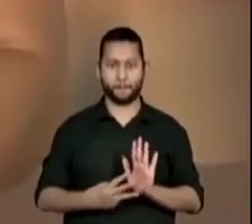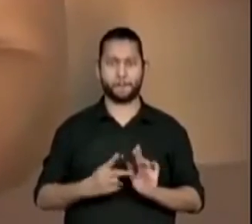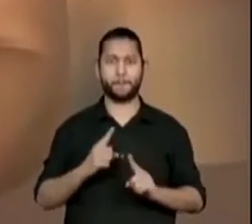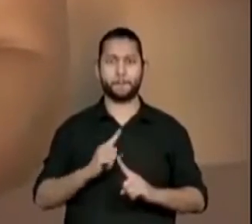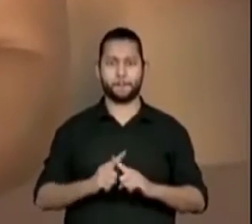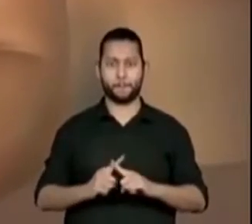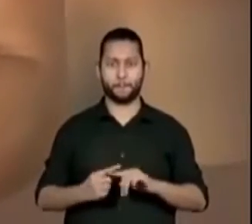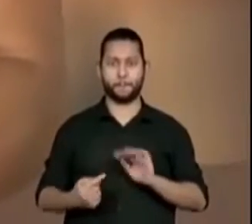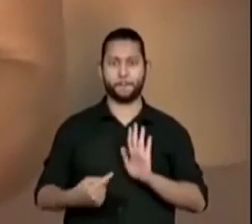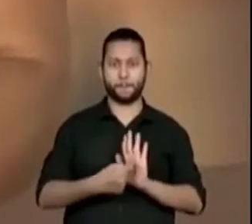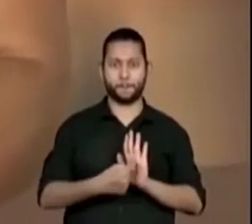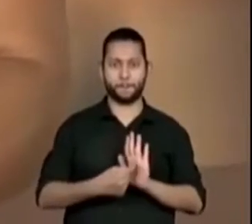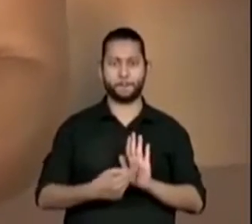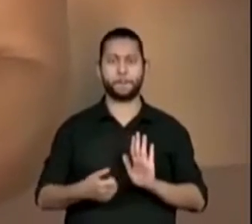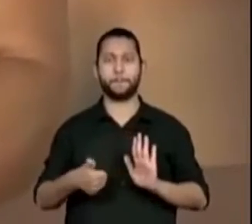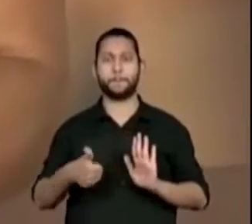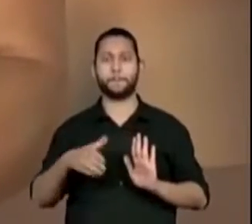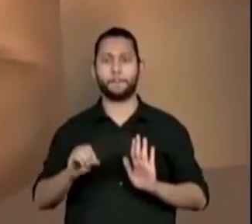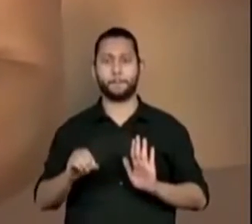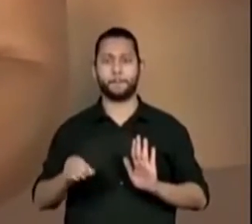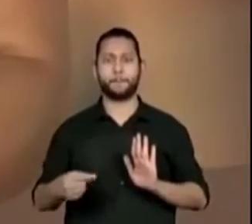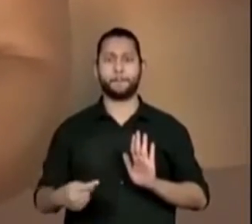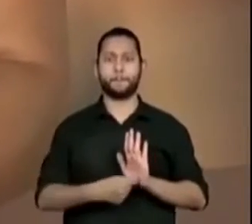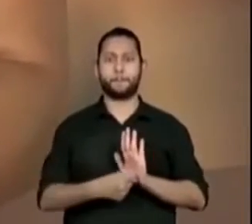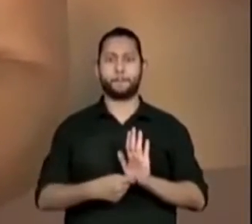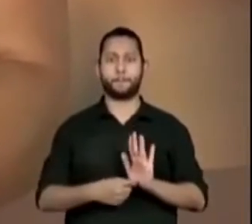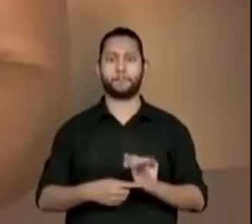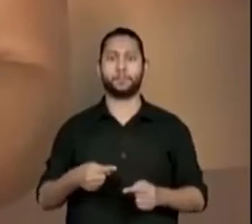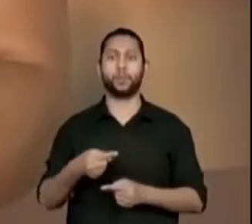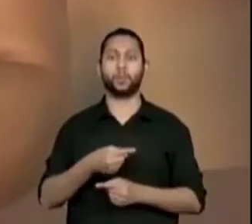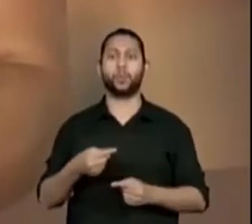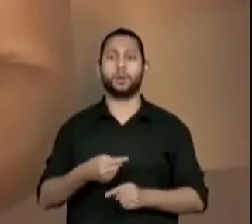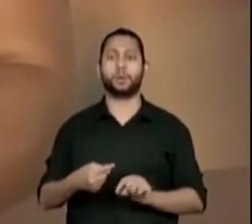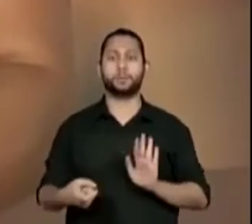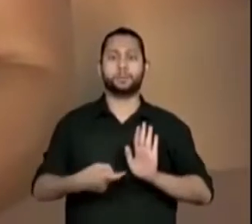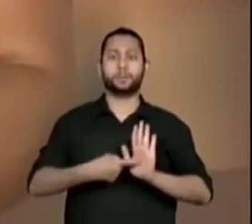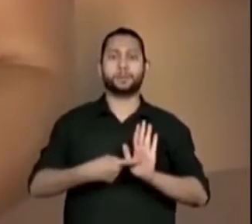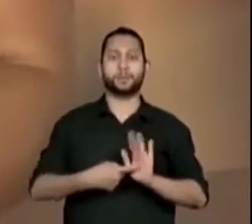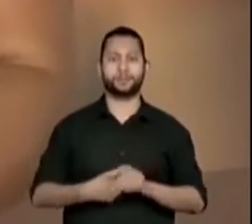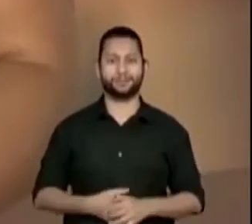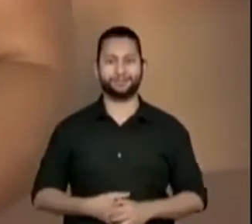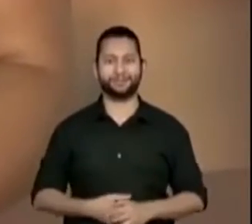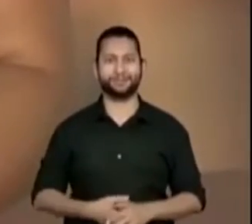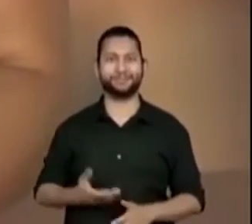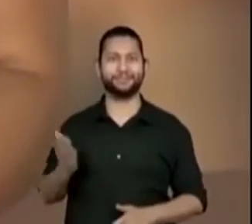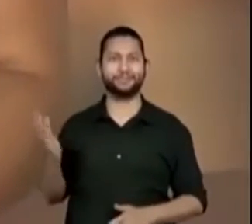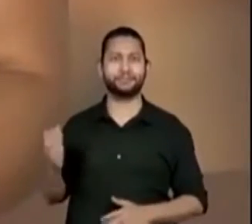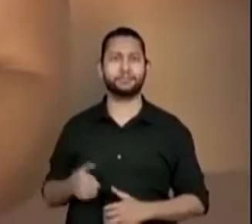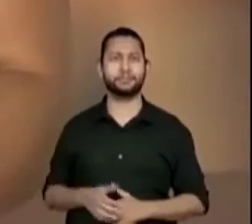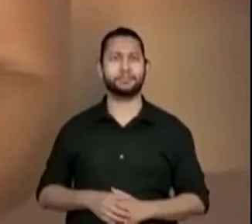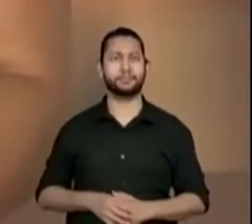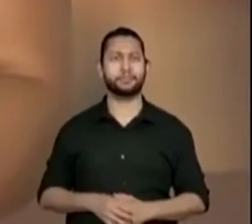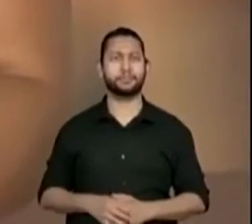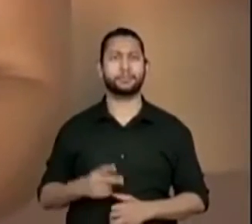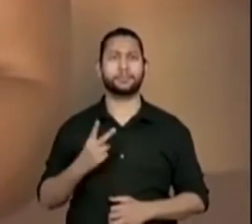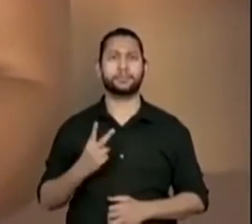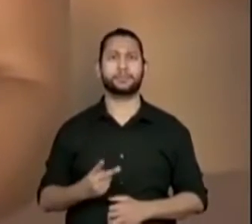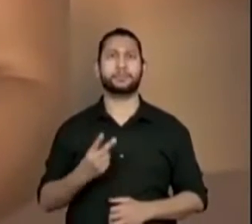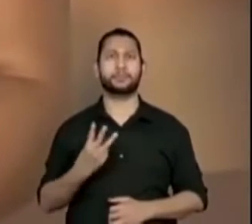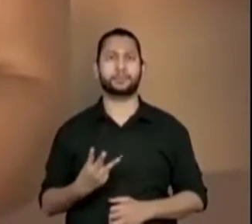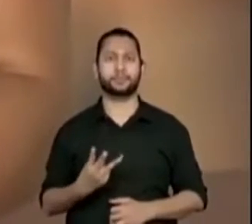vezes 10. Tô fazendo aqui junto com vocês, hein? Olha lá, Pro, quanto deu? Opa,